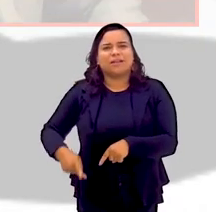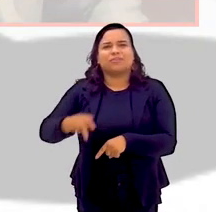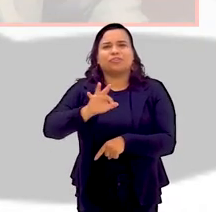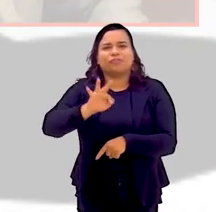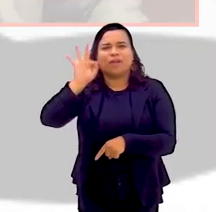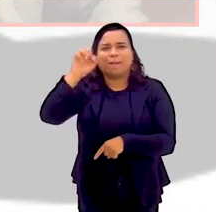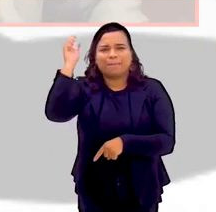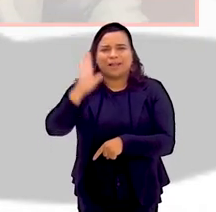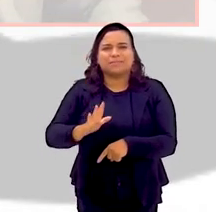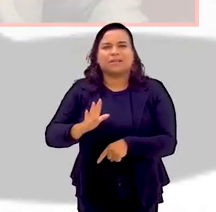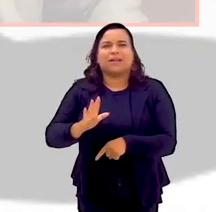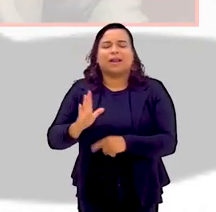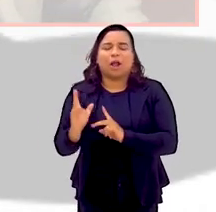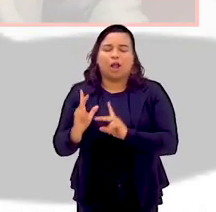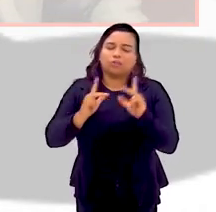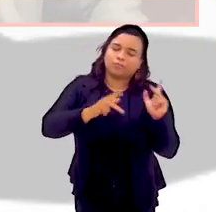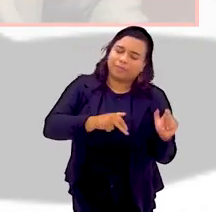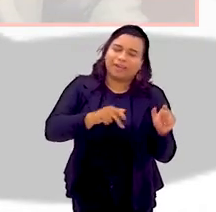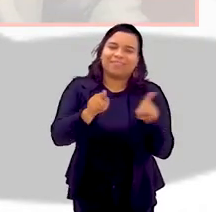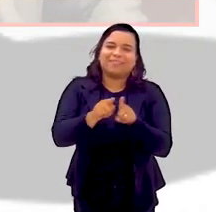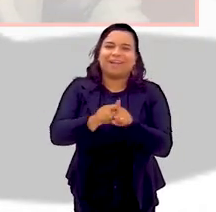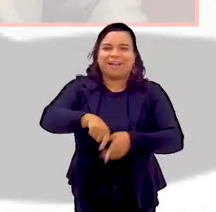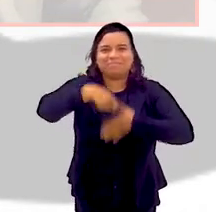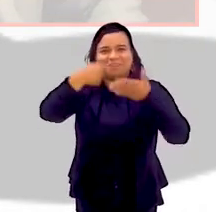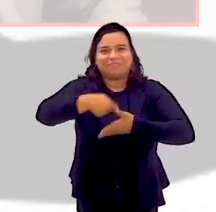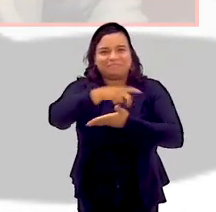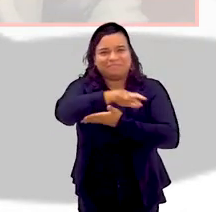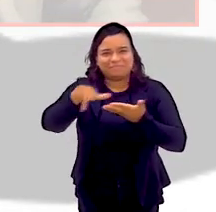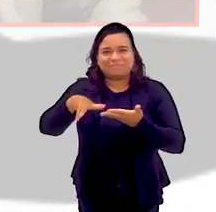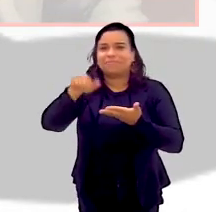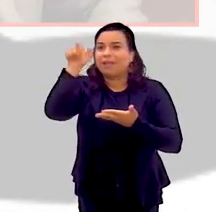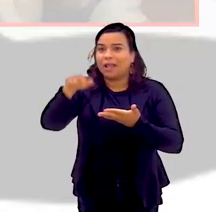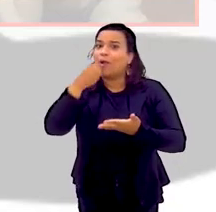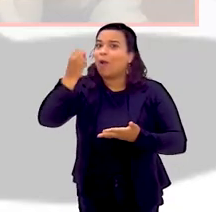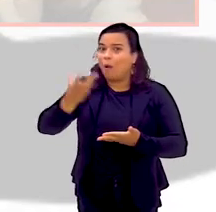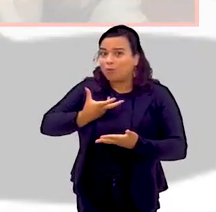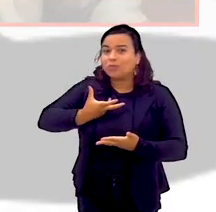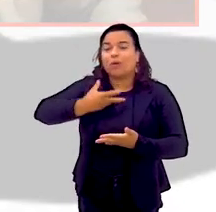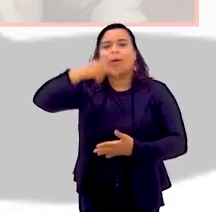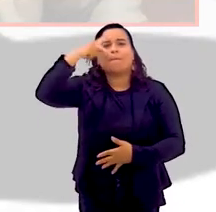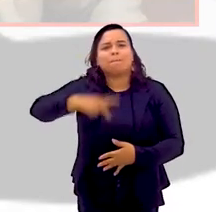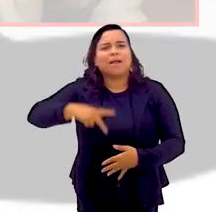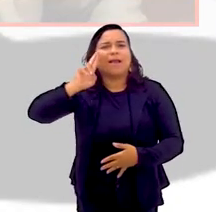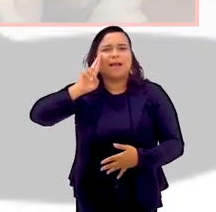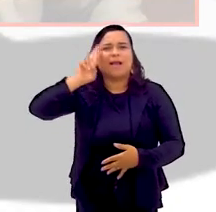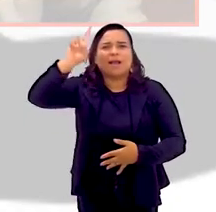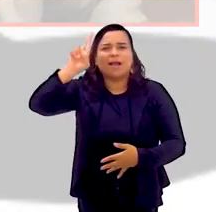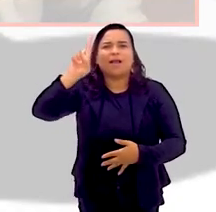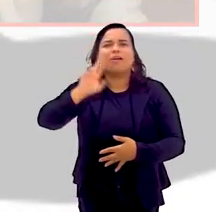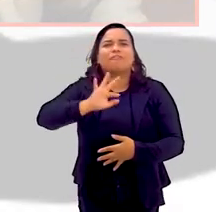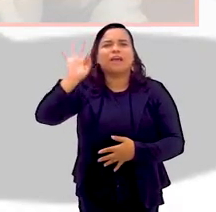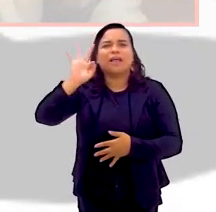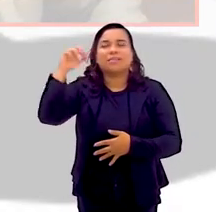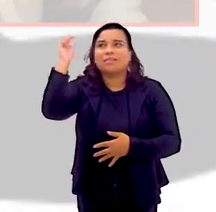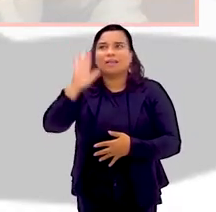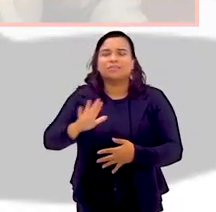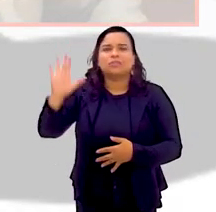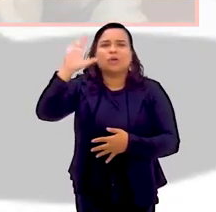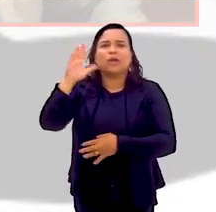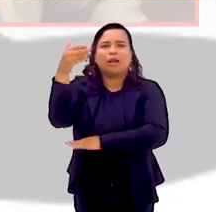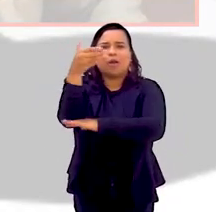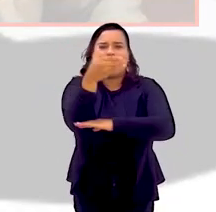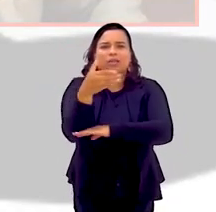e Alimentação, além do que ele acaba de me contar aqui durante o nosso intervalo, que ele preside a Federação Nacional de Hotéis